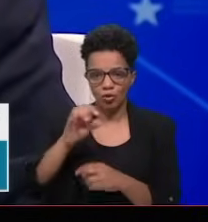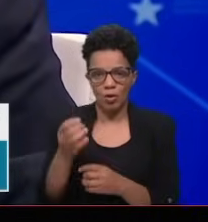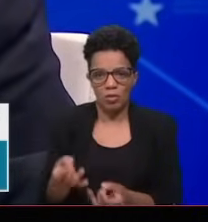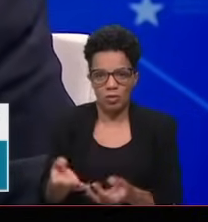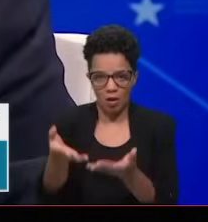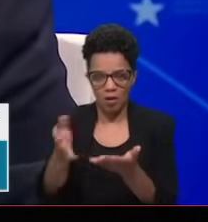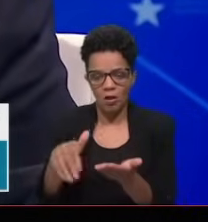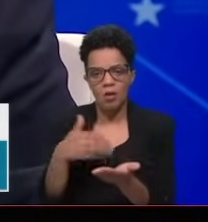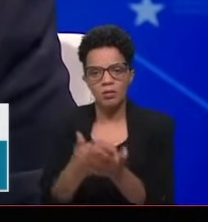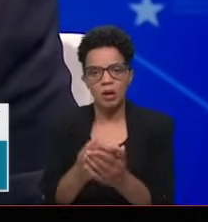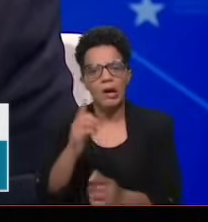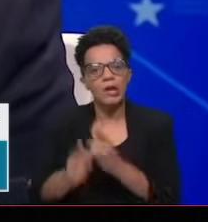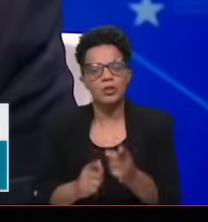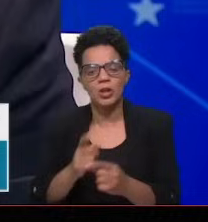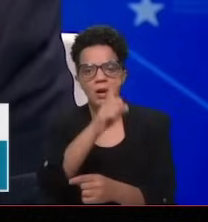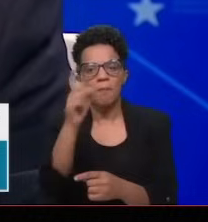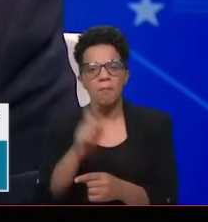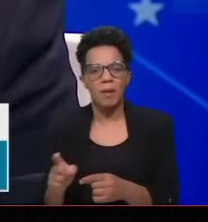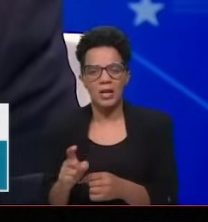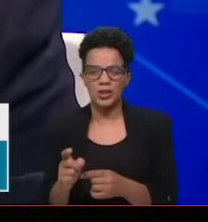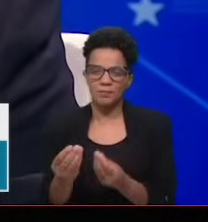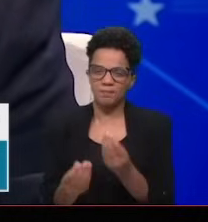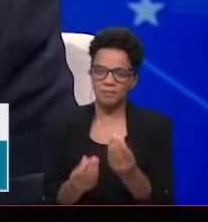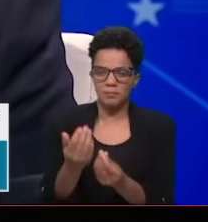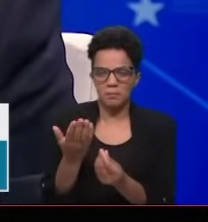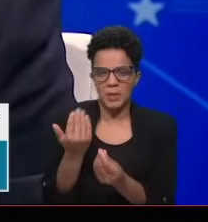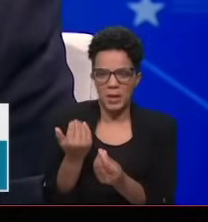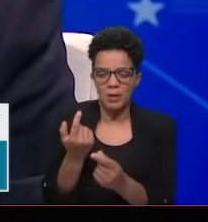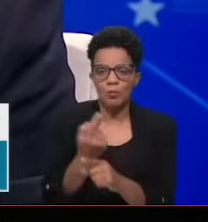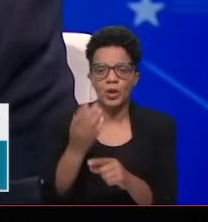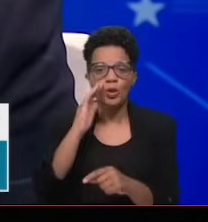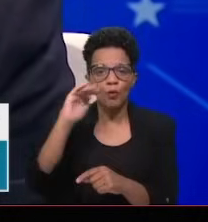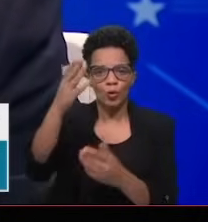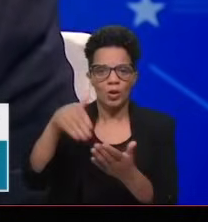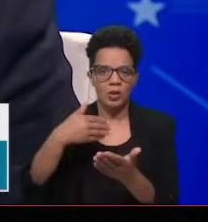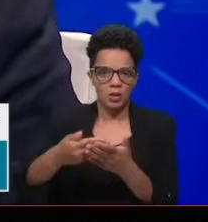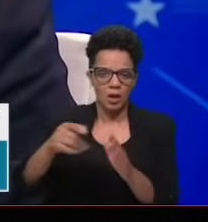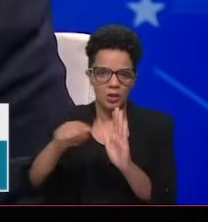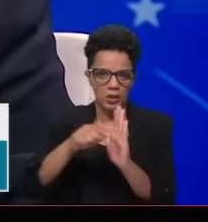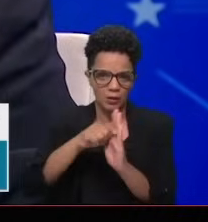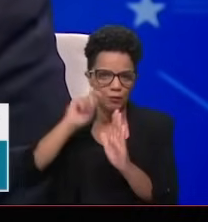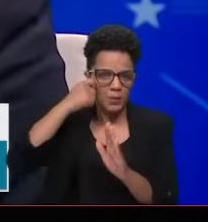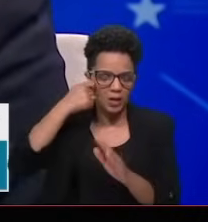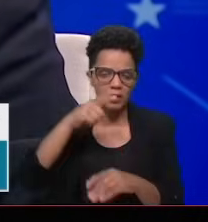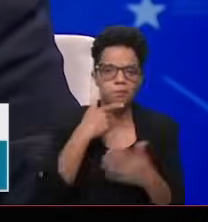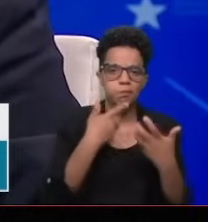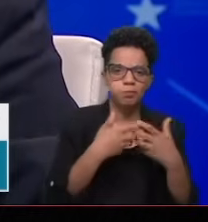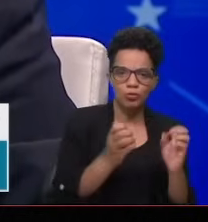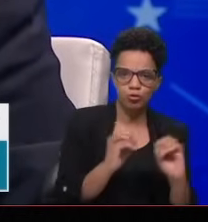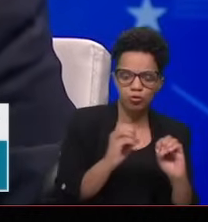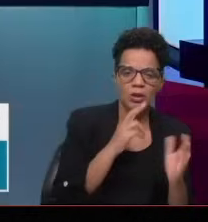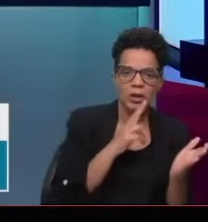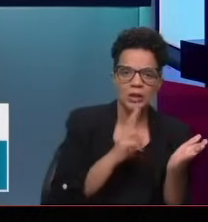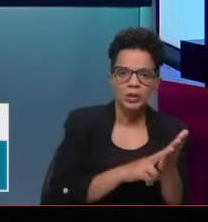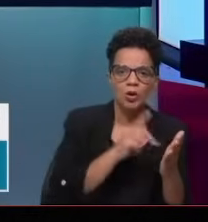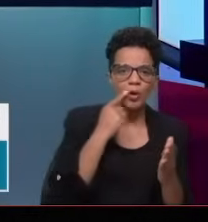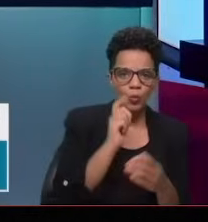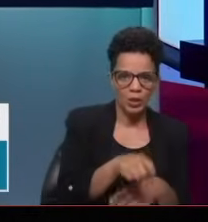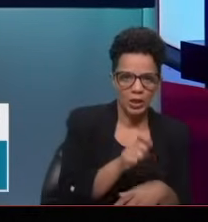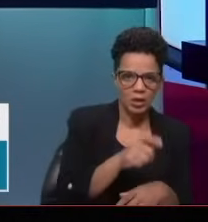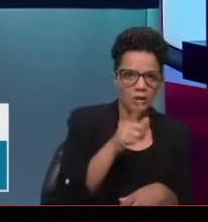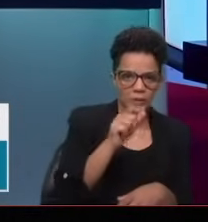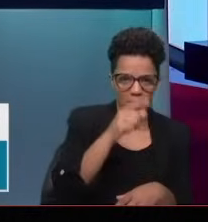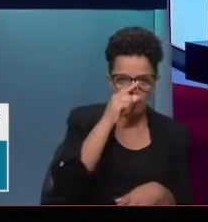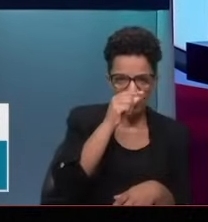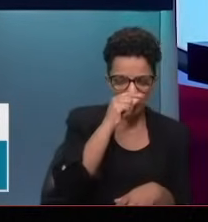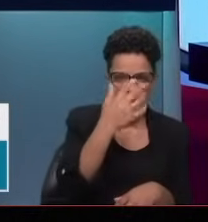iria levar seguramente a uma paz mal feita que teria no futuro consequências negativas o senhores não tem dúvida nenhuma de que a razão está do lado ucraniano e de que Putin